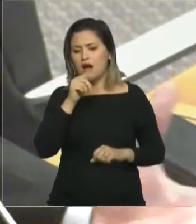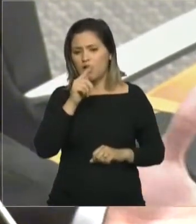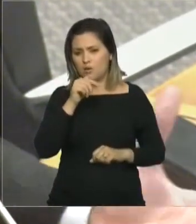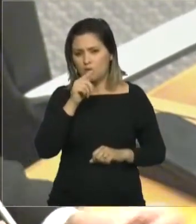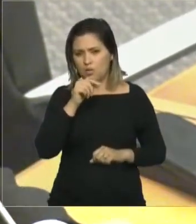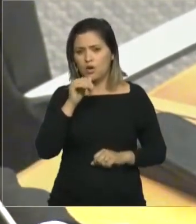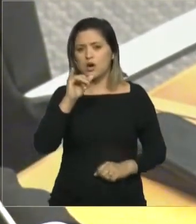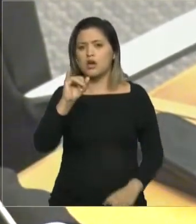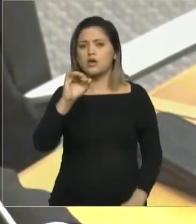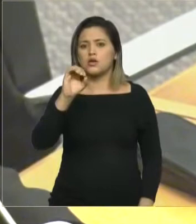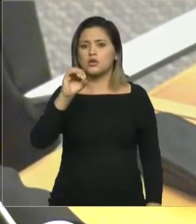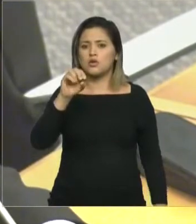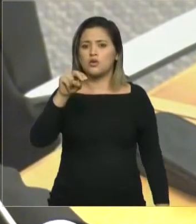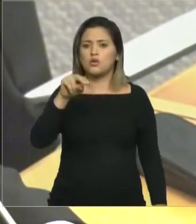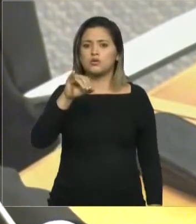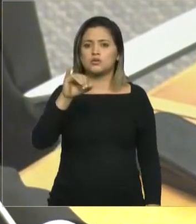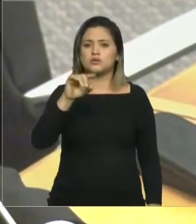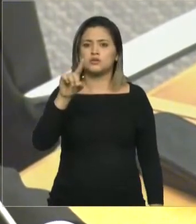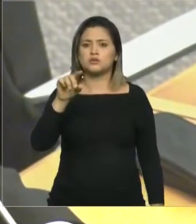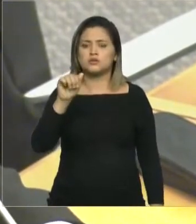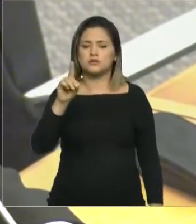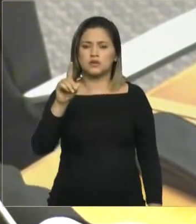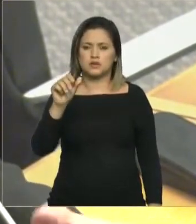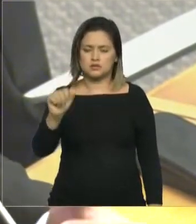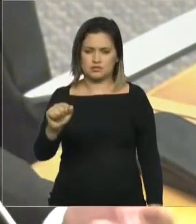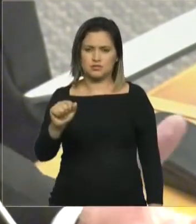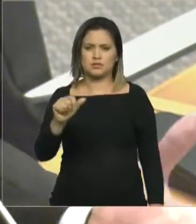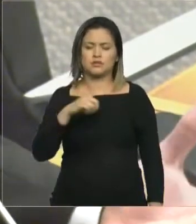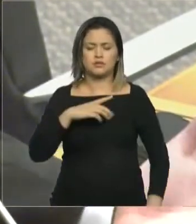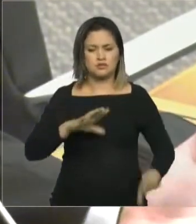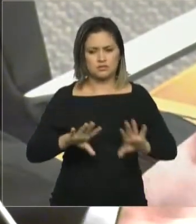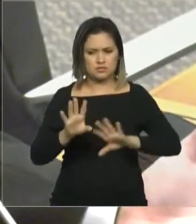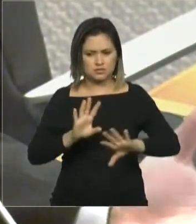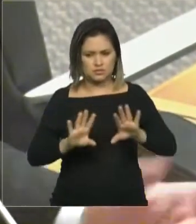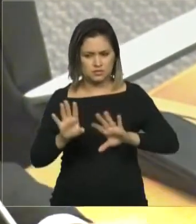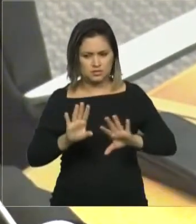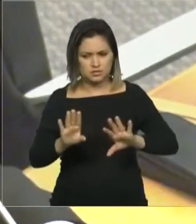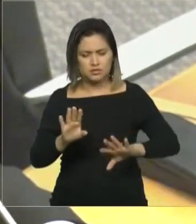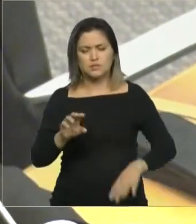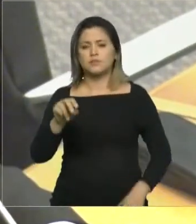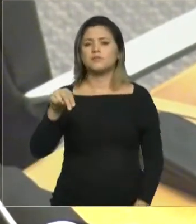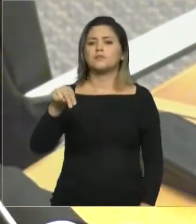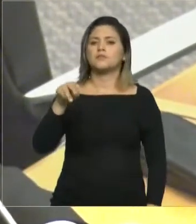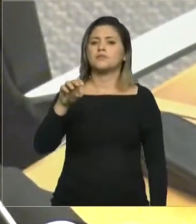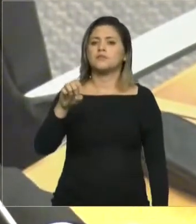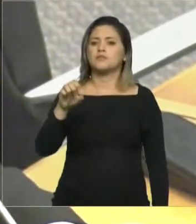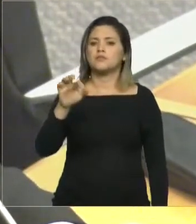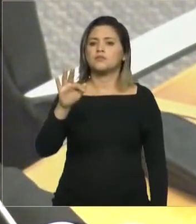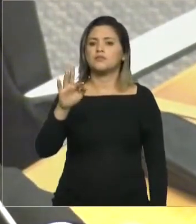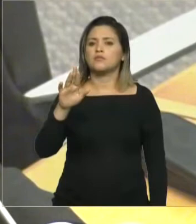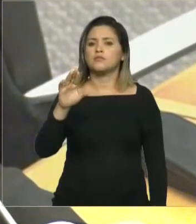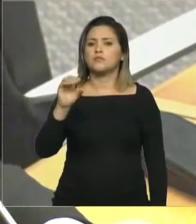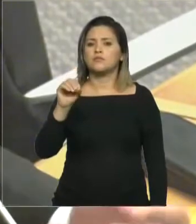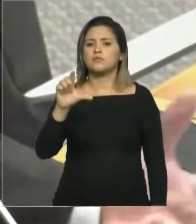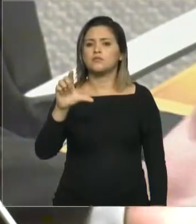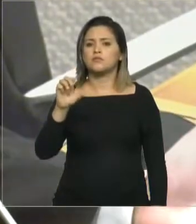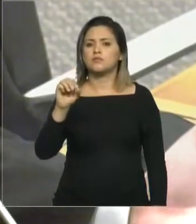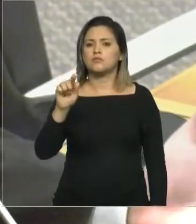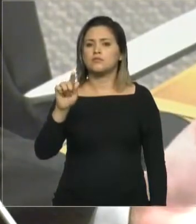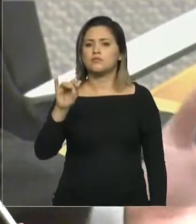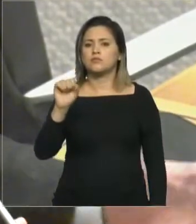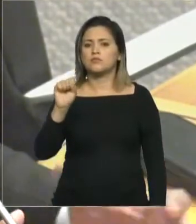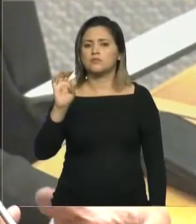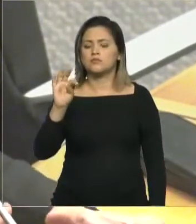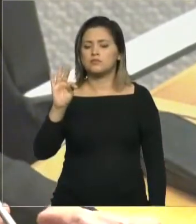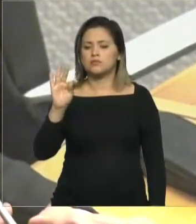ionizada, ela é uma água especial que tem todo um tratamento. Uma equipe de nefrologistas, que é importantíssimo também, que é uma especialidade